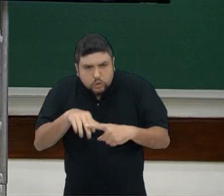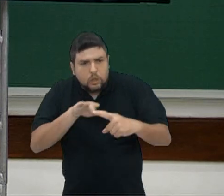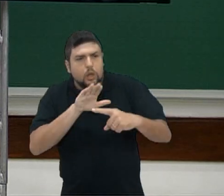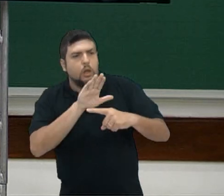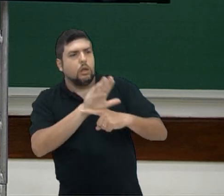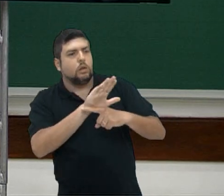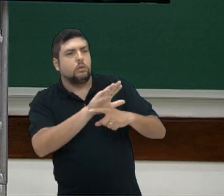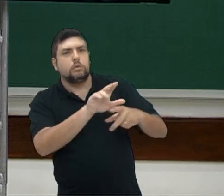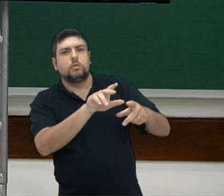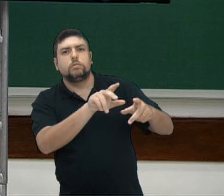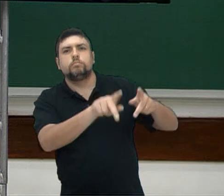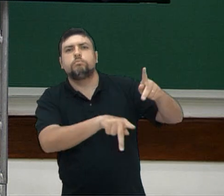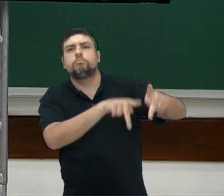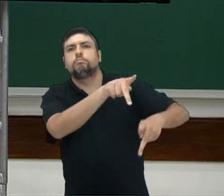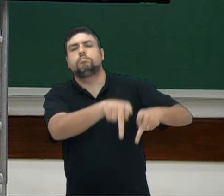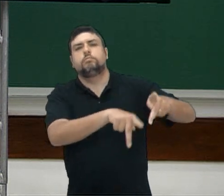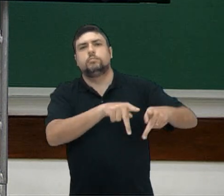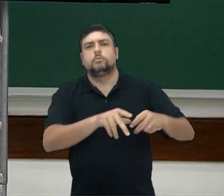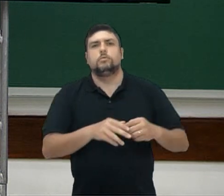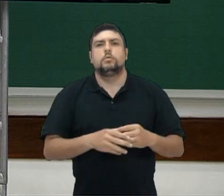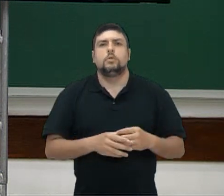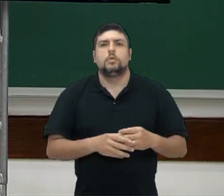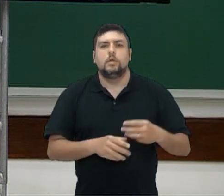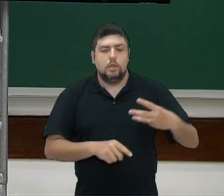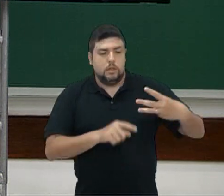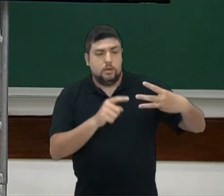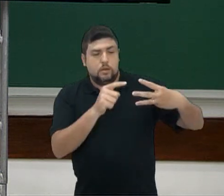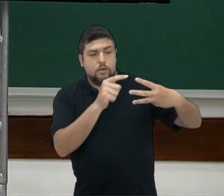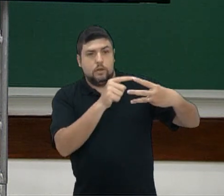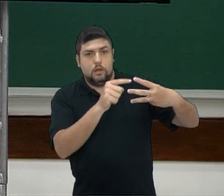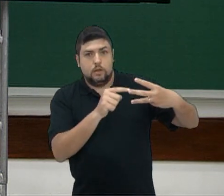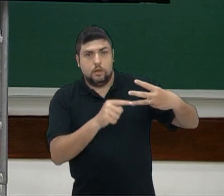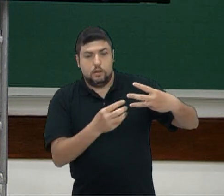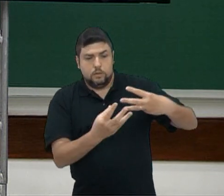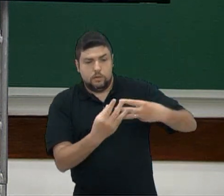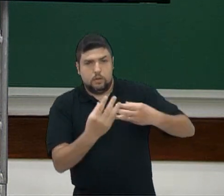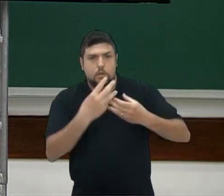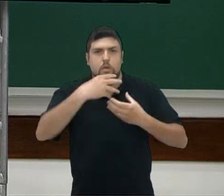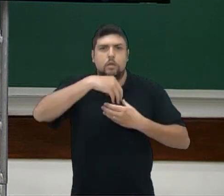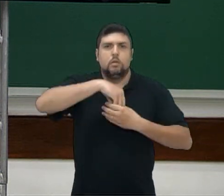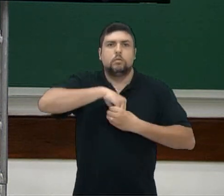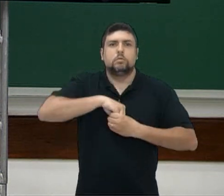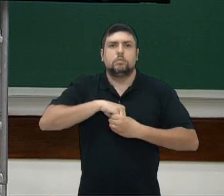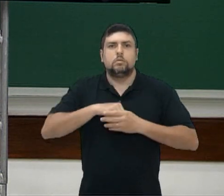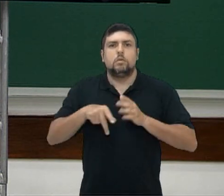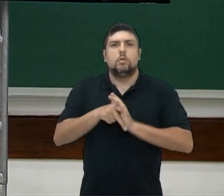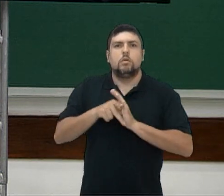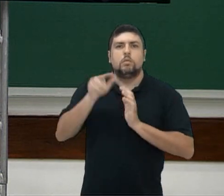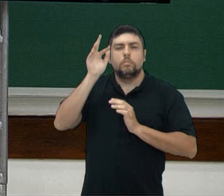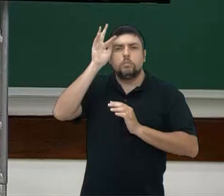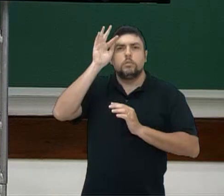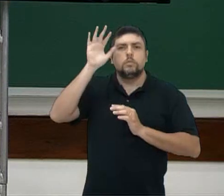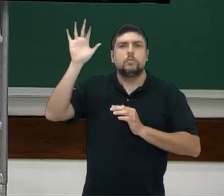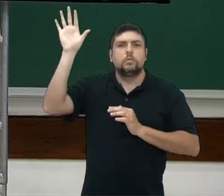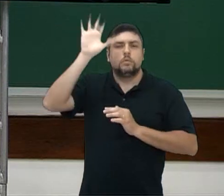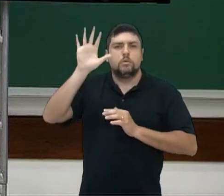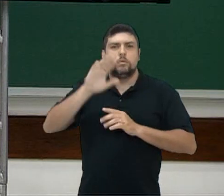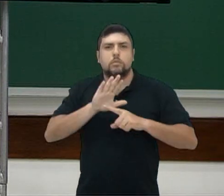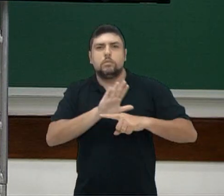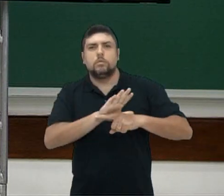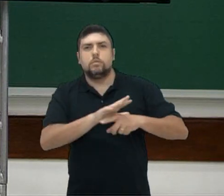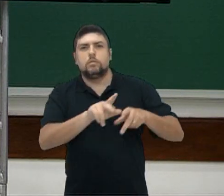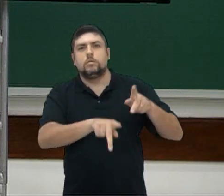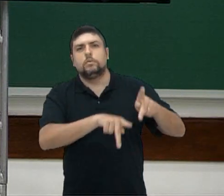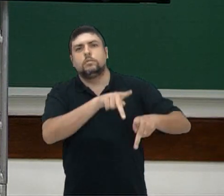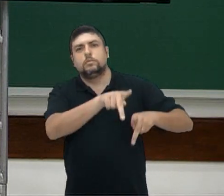conhecemos como filosofia da ciência. É o teste que você vem trazer para que tenha aplicabilidade. Então, isso é a estruturação que temos